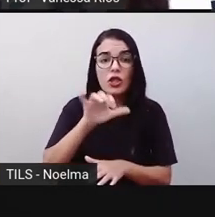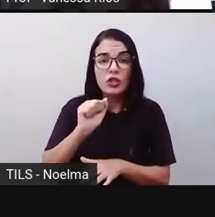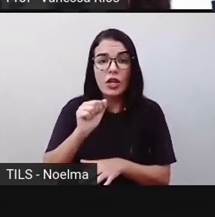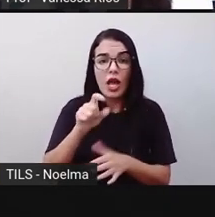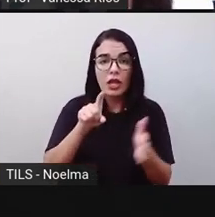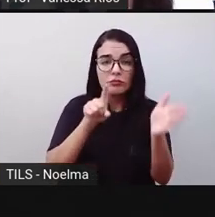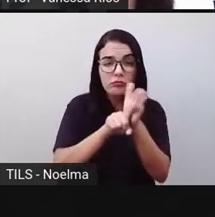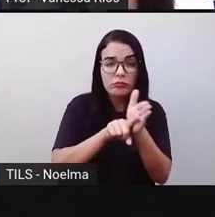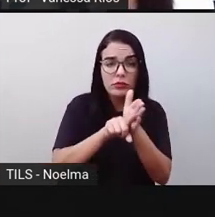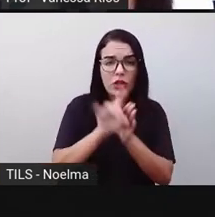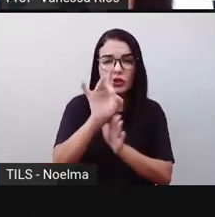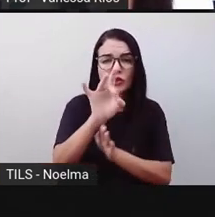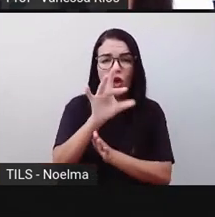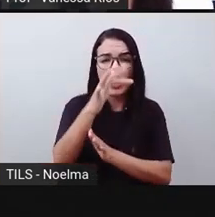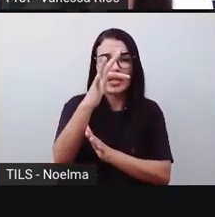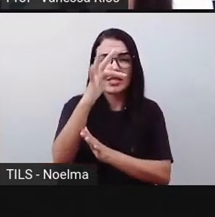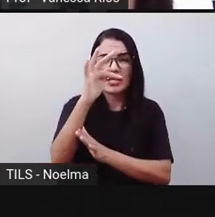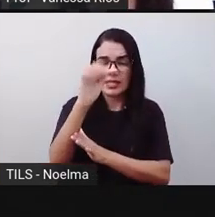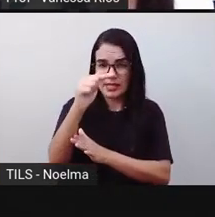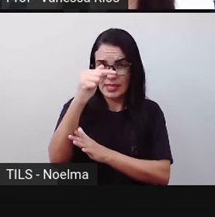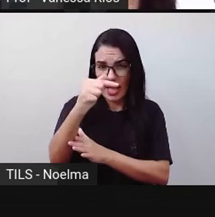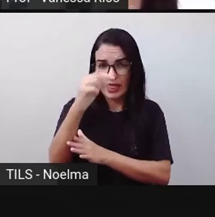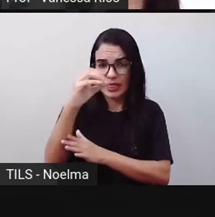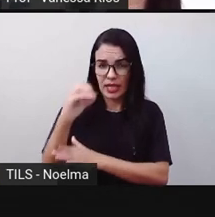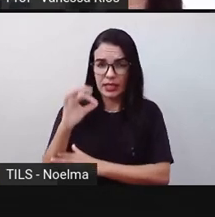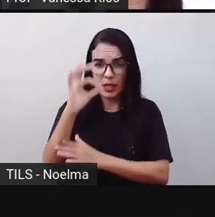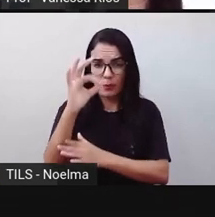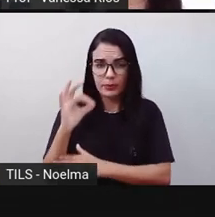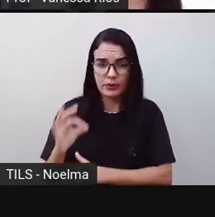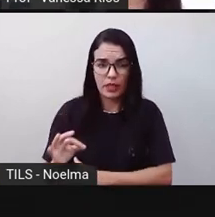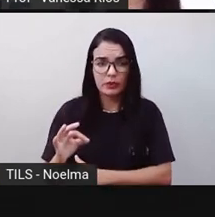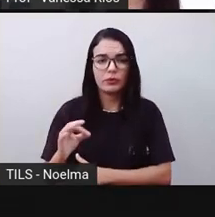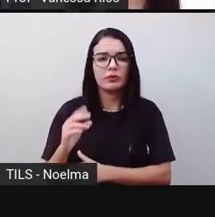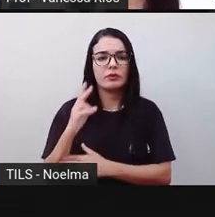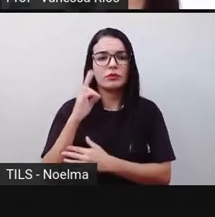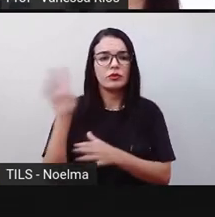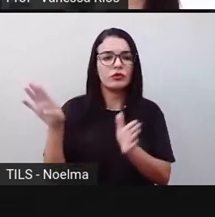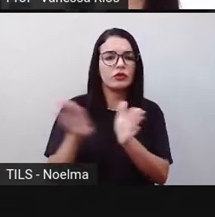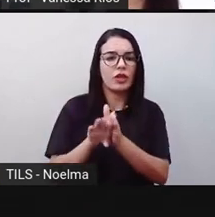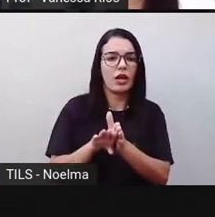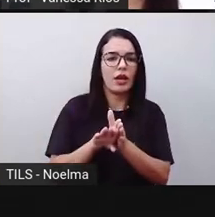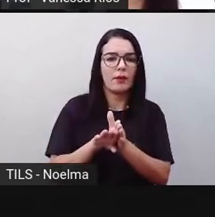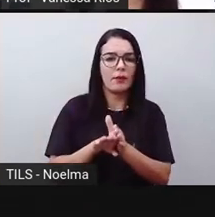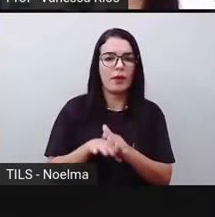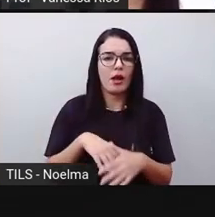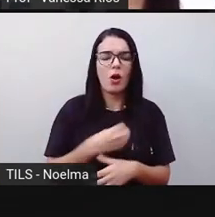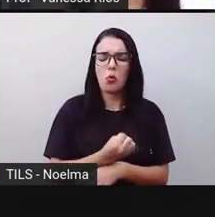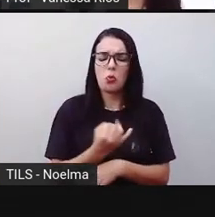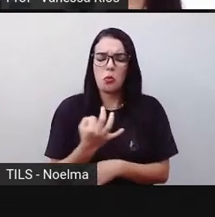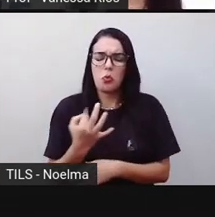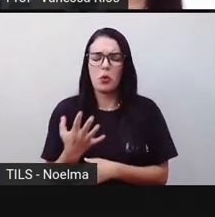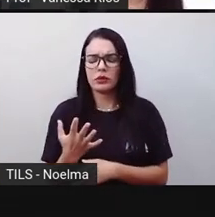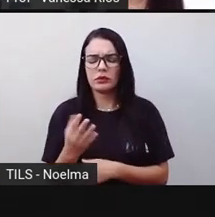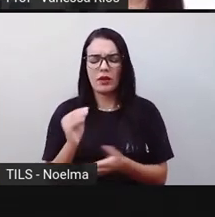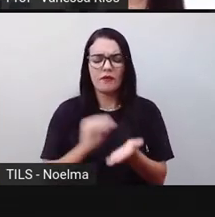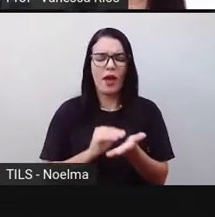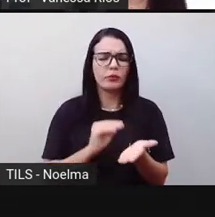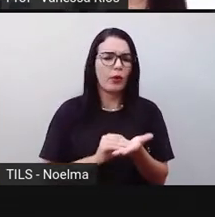apenas 70% dos candidatos compareceram. Neste caso, quantos candidatos